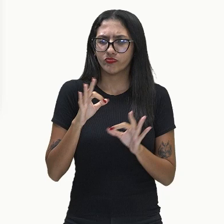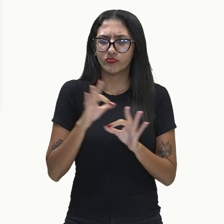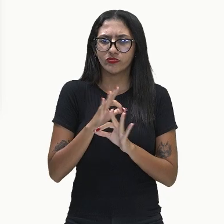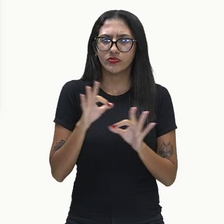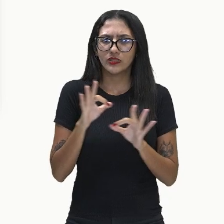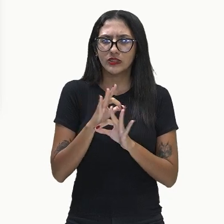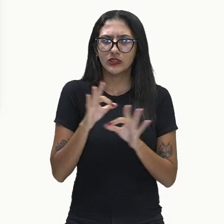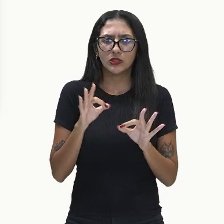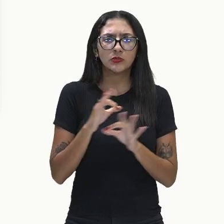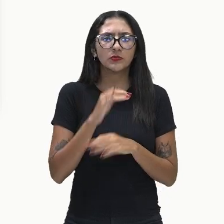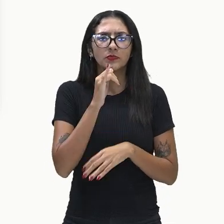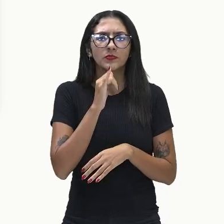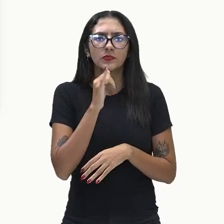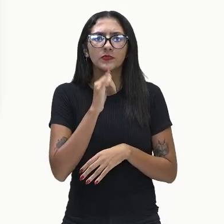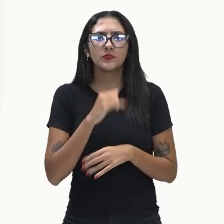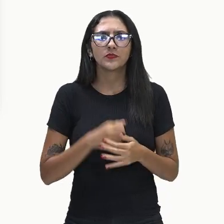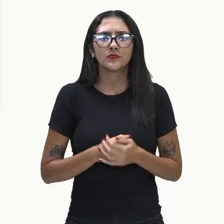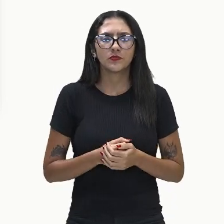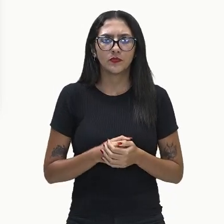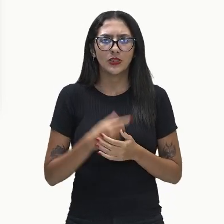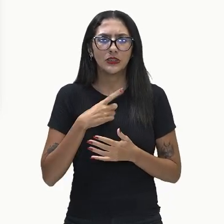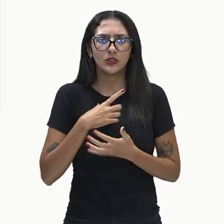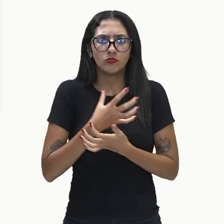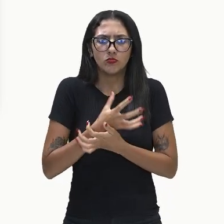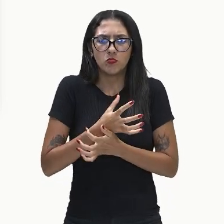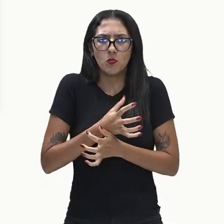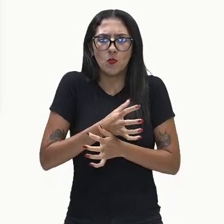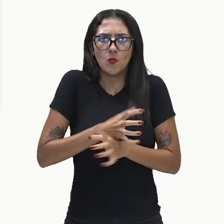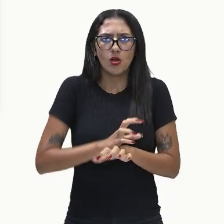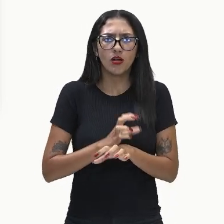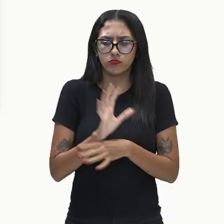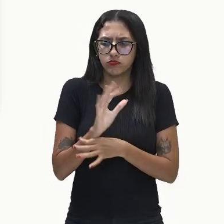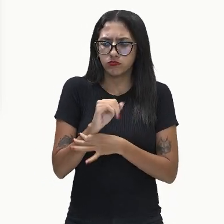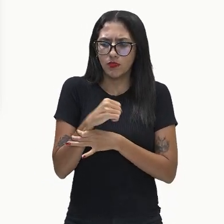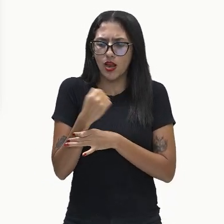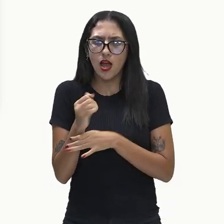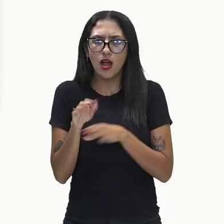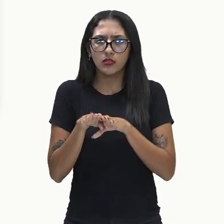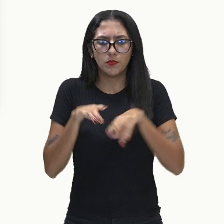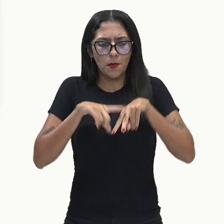é o enrijecimento desses membros de pernas e braços,